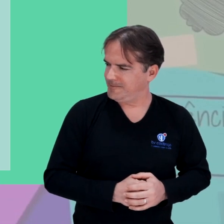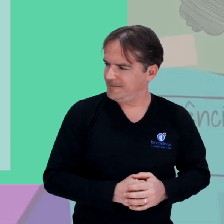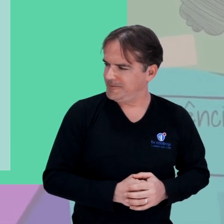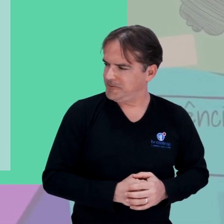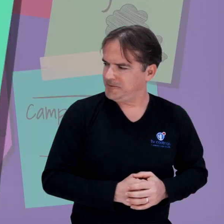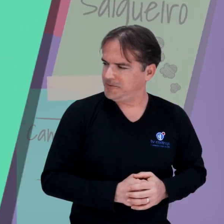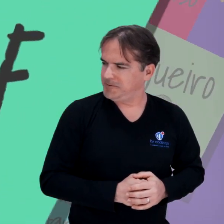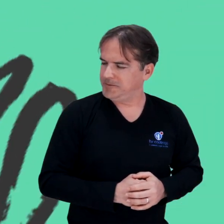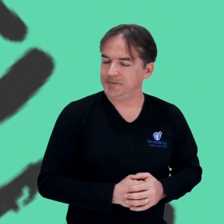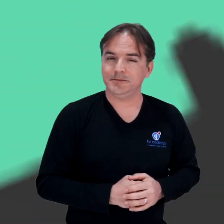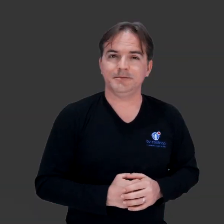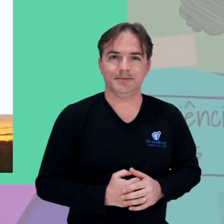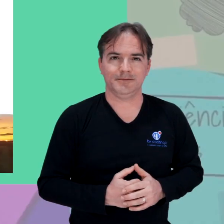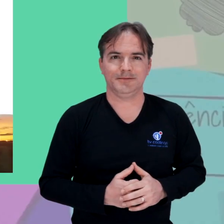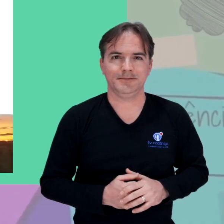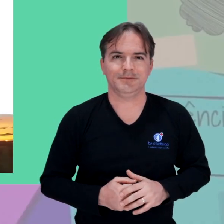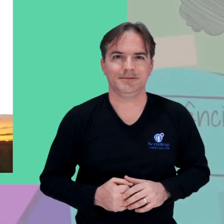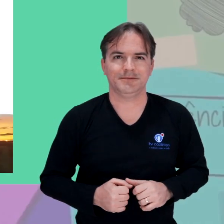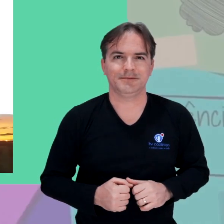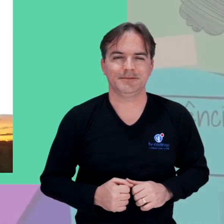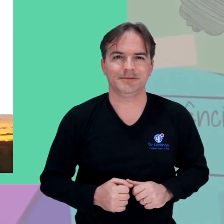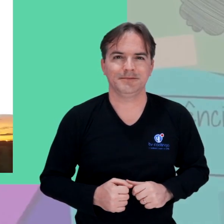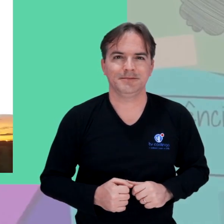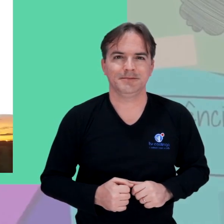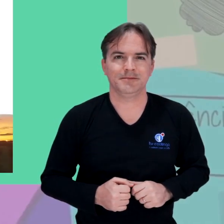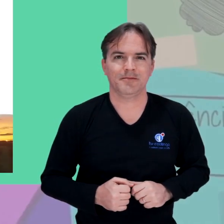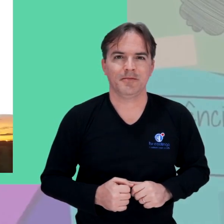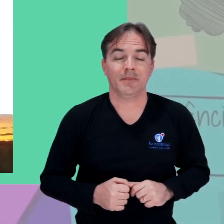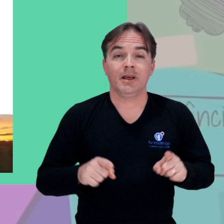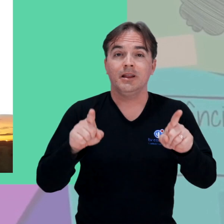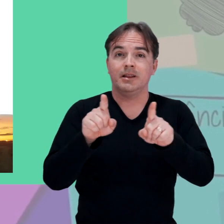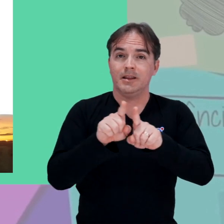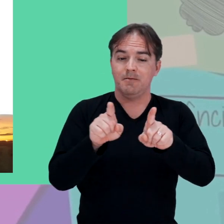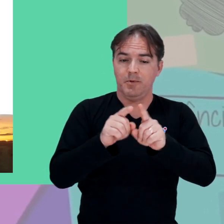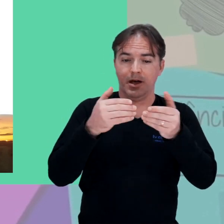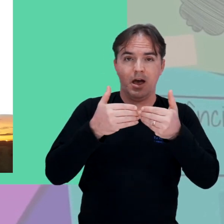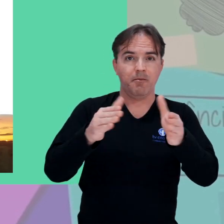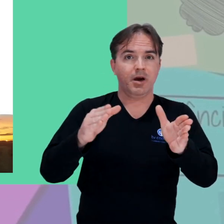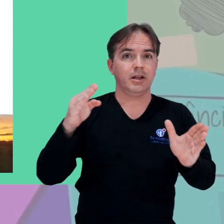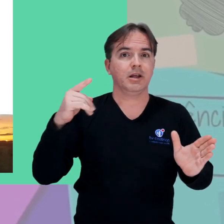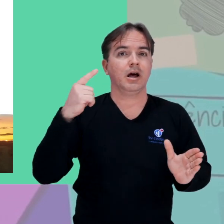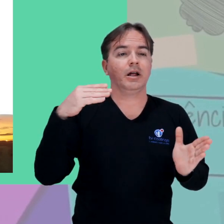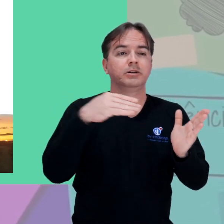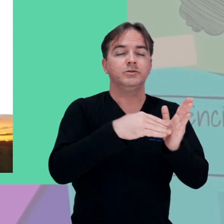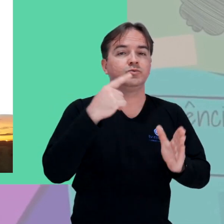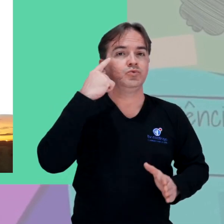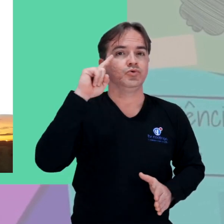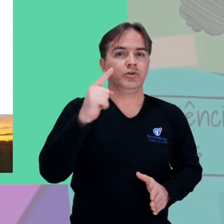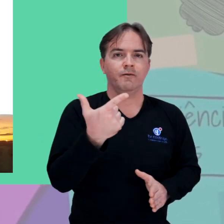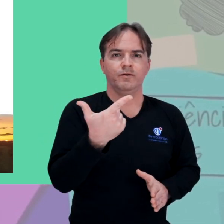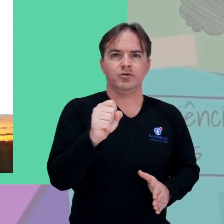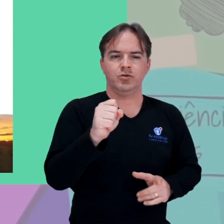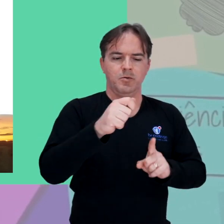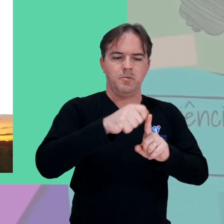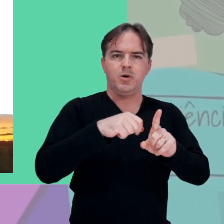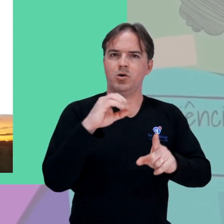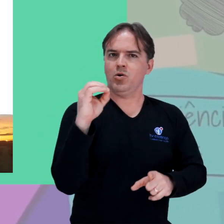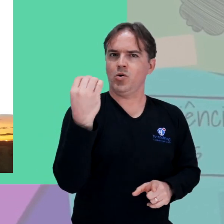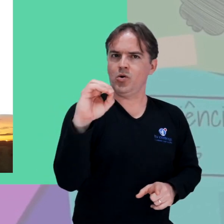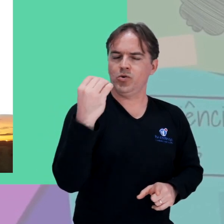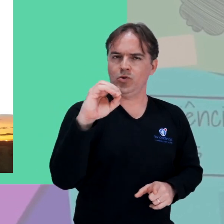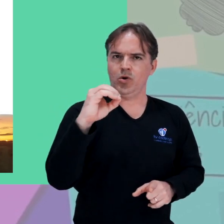sistemas.univivasf.edu.br/sge/inscrição estão abertas até 28 de outubro as inscrições para o processo